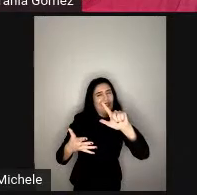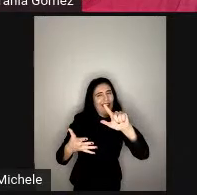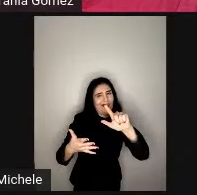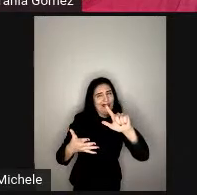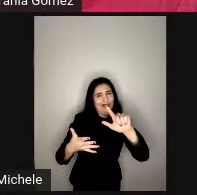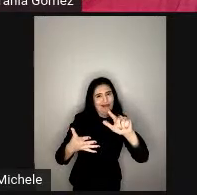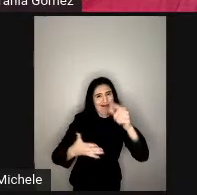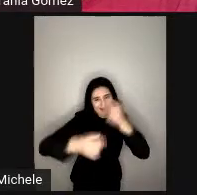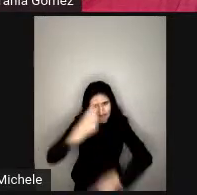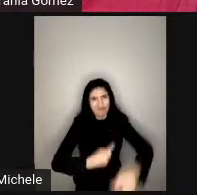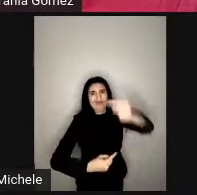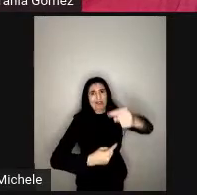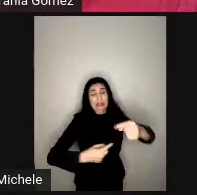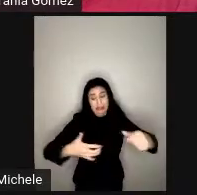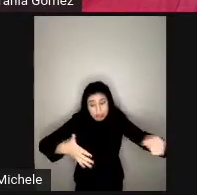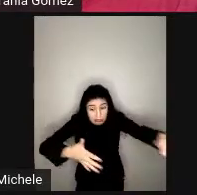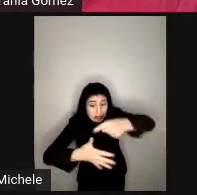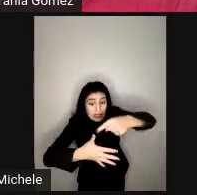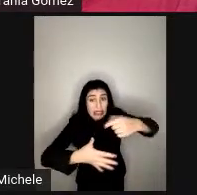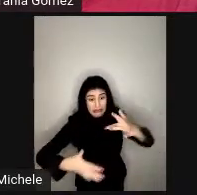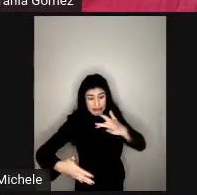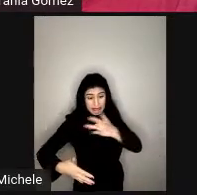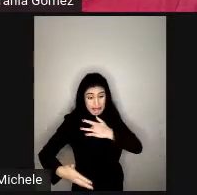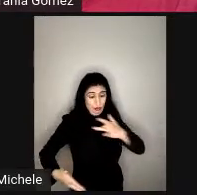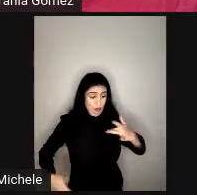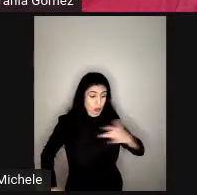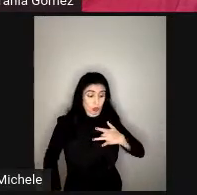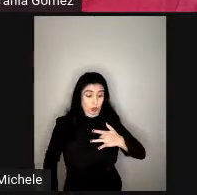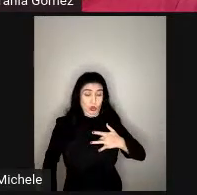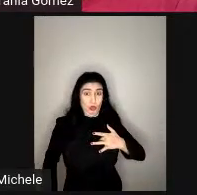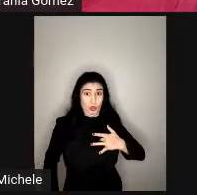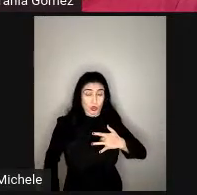A gente não é feito para durar a vida toda. Então,